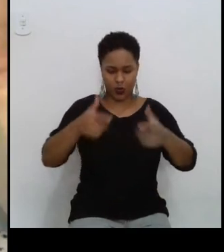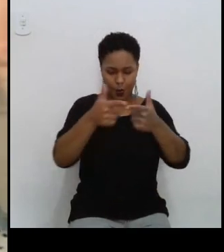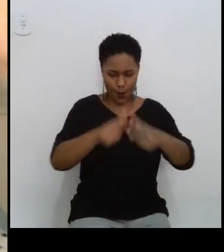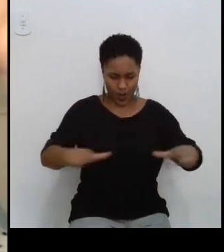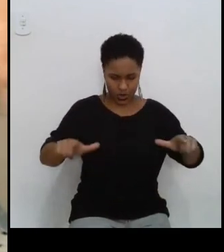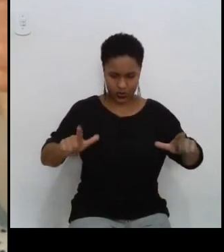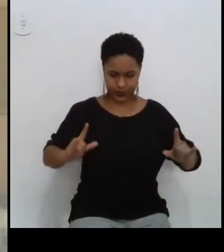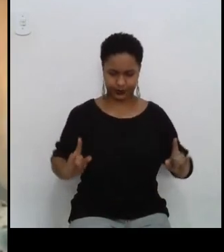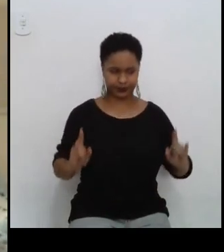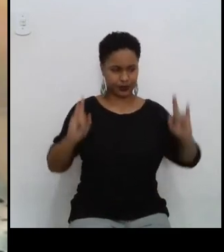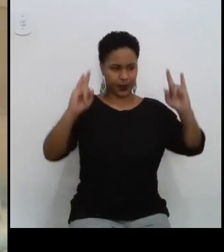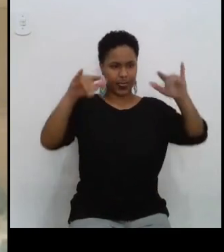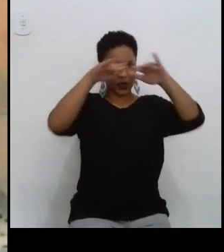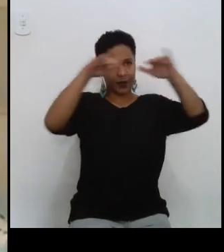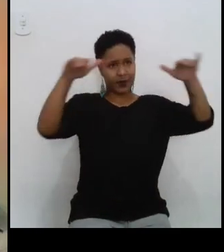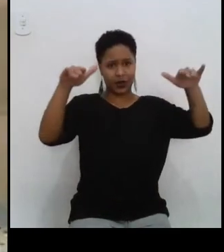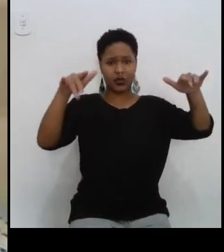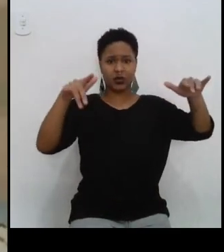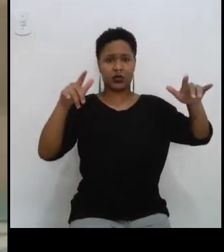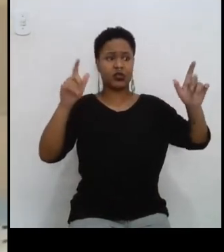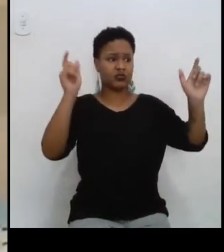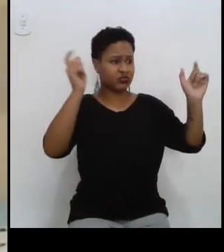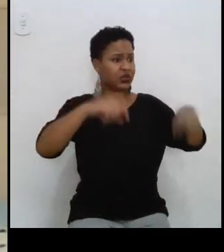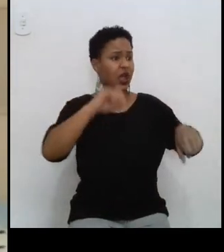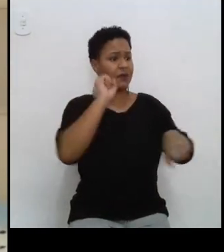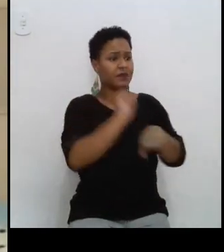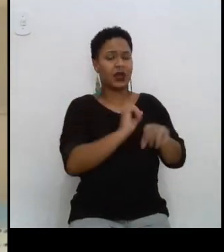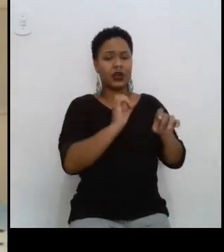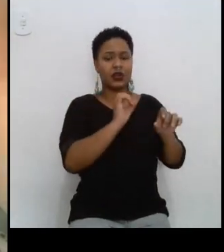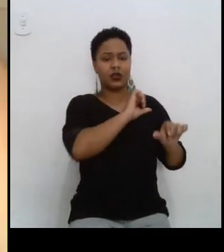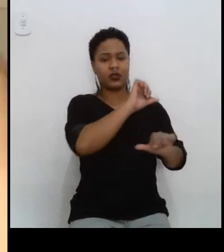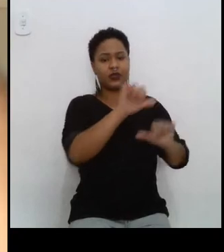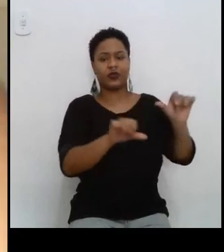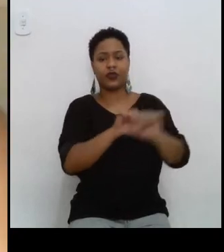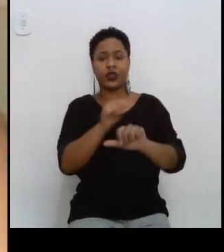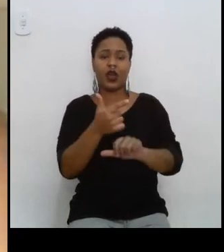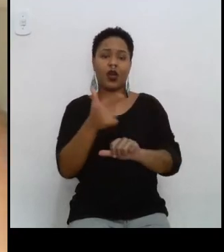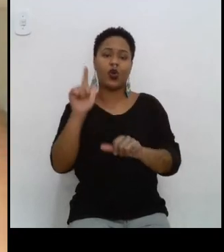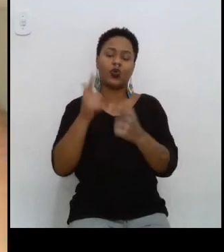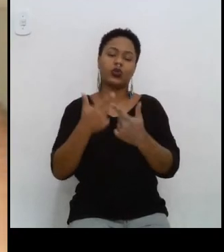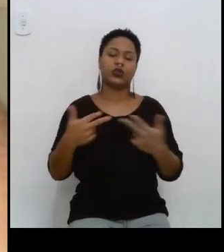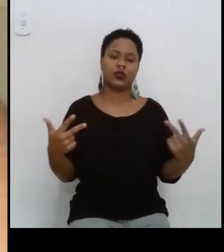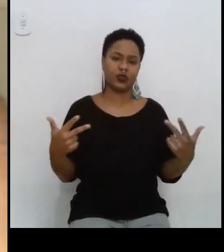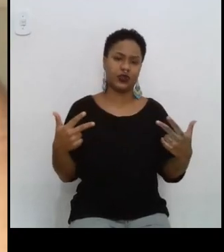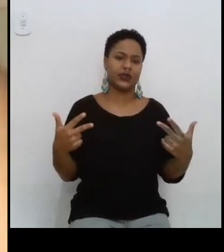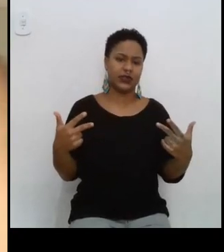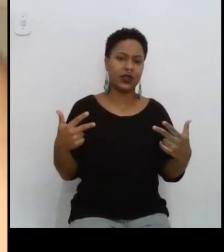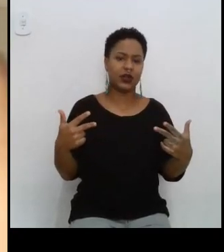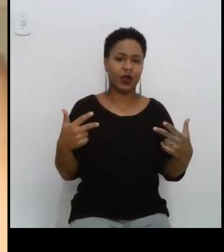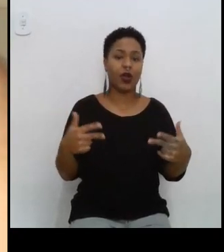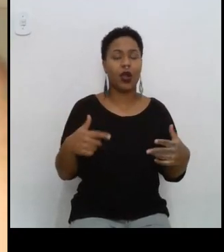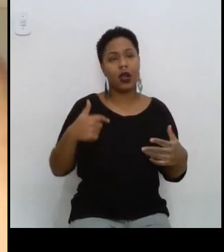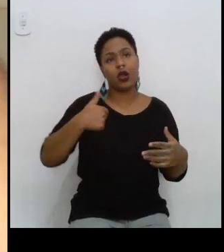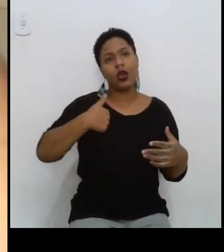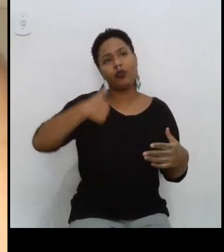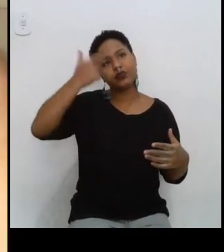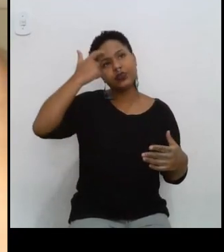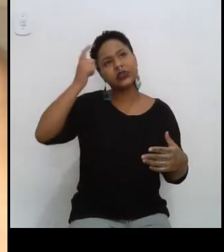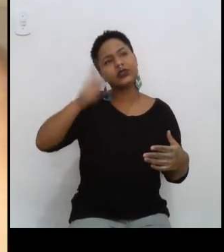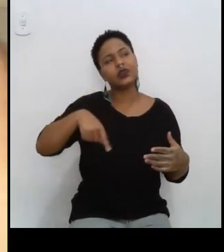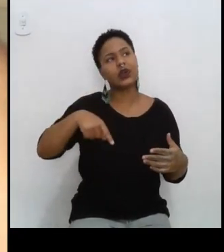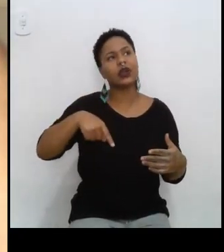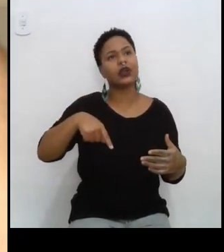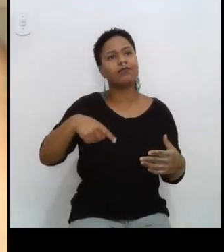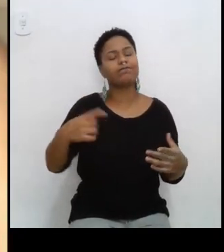sabe é que pode deixar de ser uma coisa para virar o outro assim então eu acho que isso é muito muito